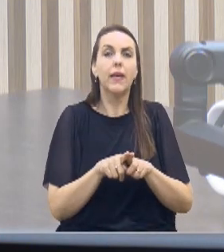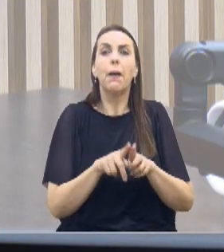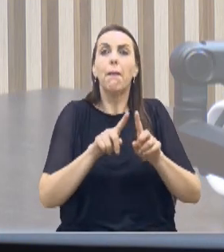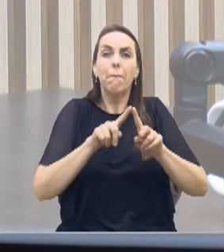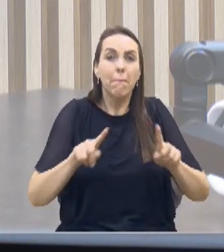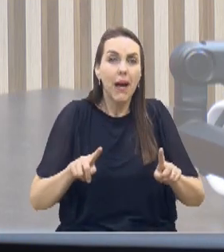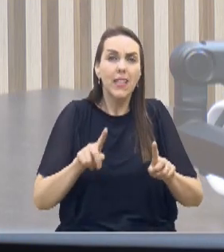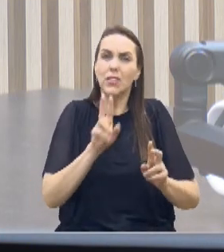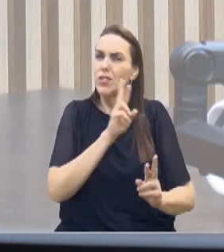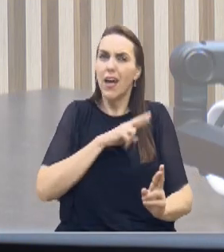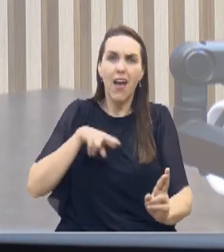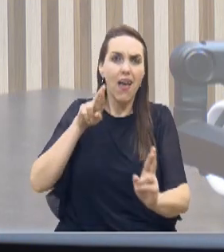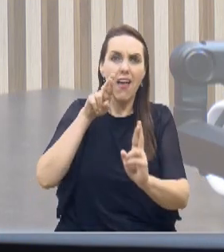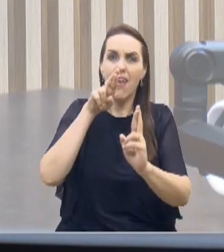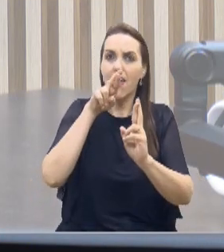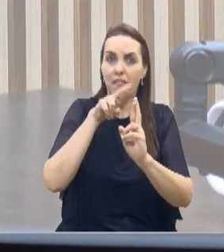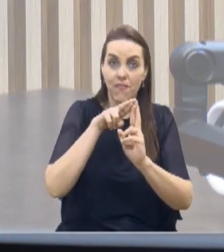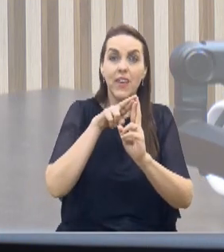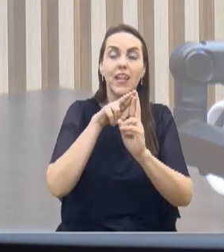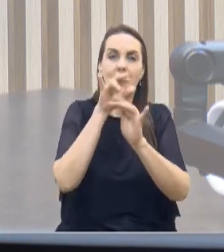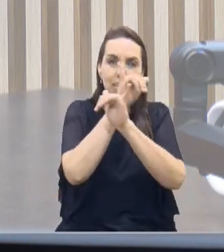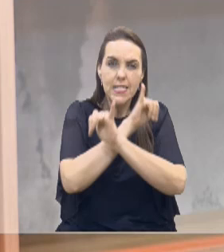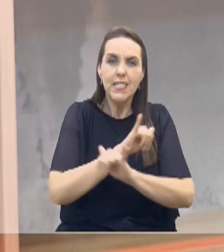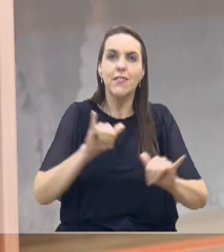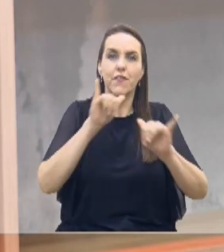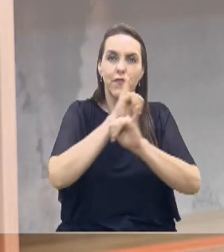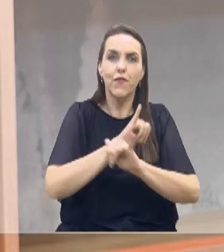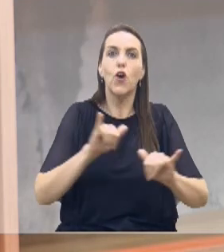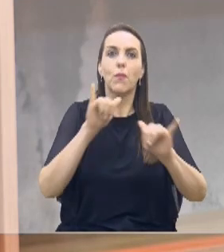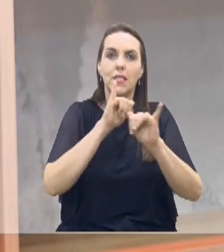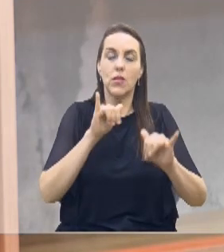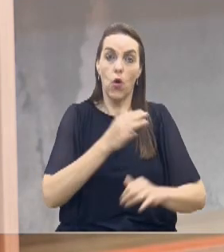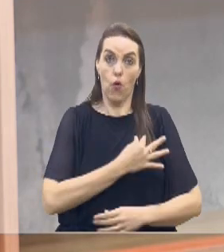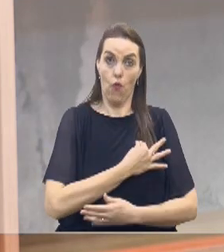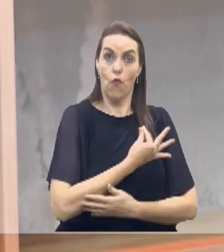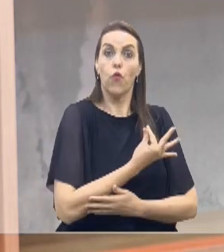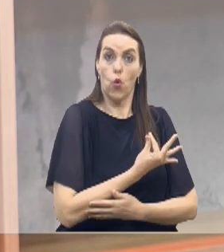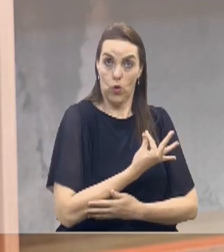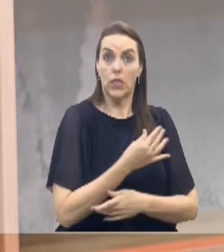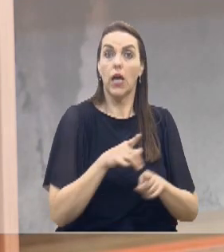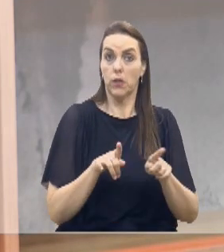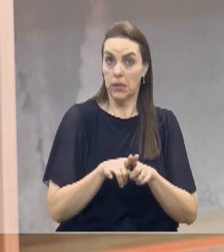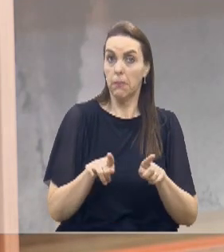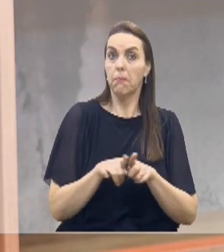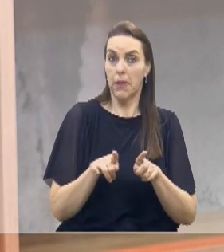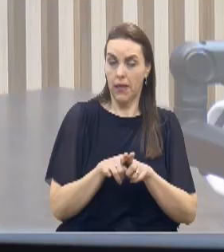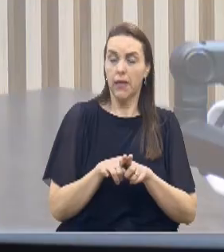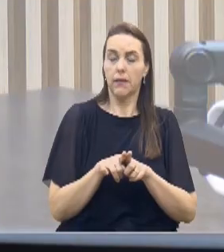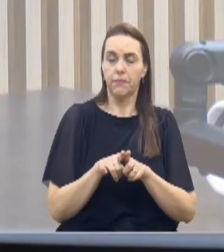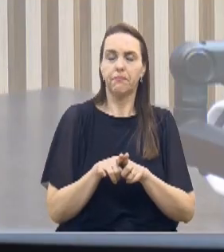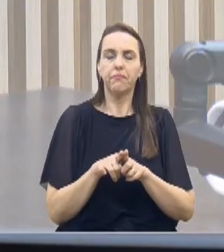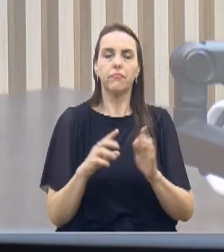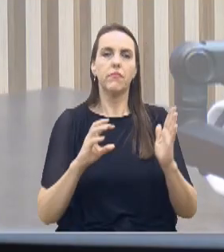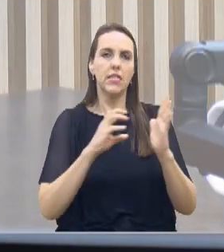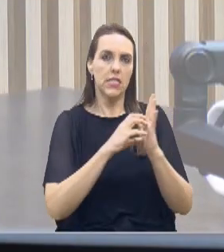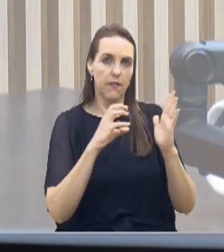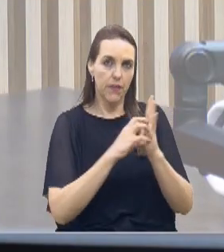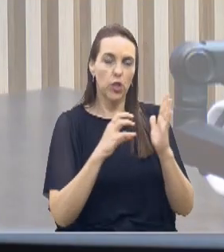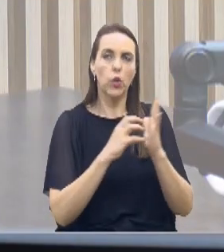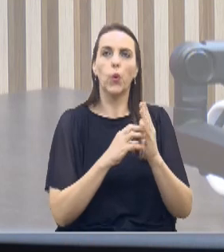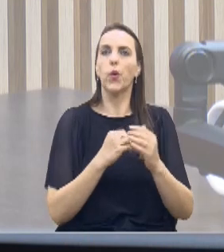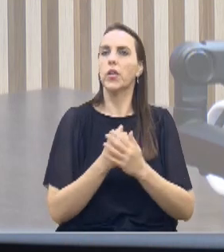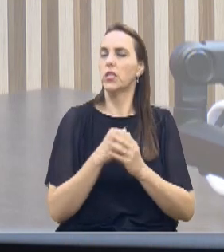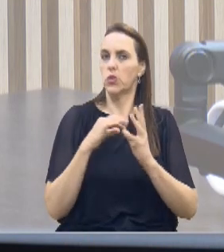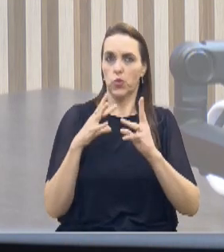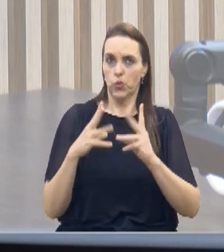uma referência em informação. E voluntariado tanto de vereadores quanto de servidores. Exato, pessoas que contribuíram, né, de